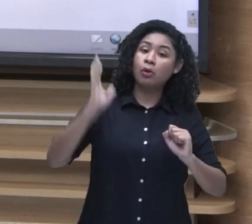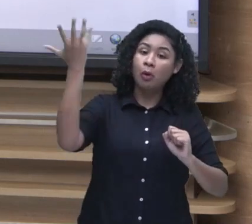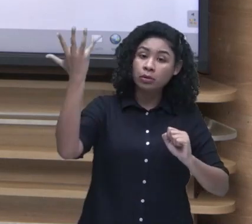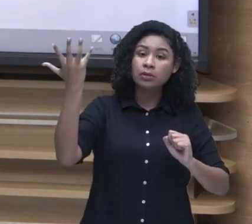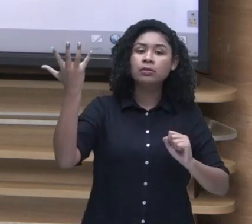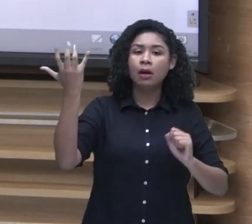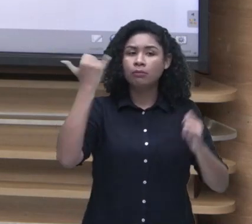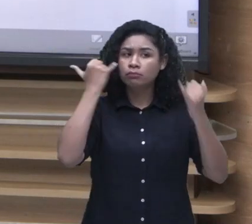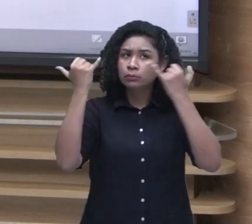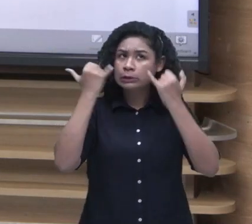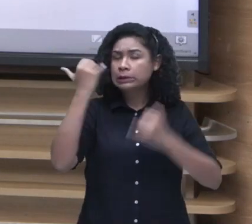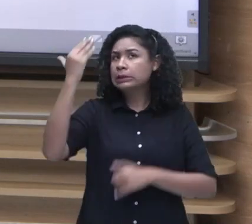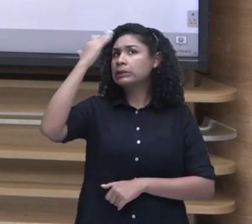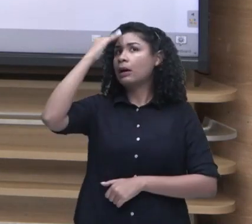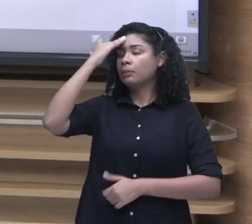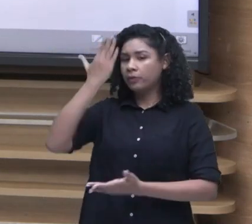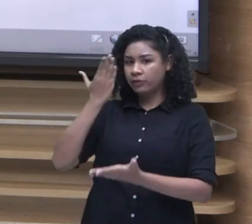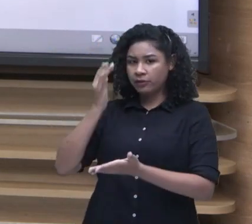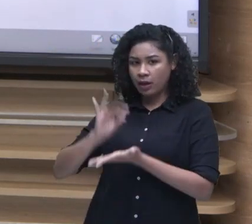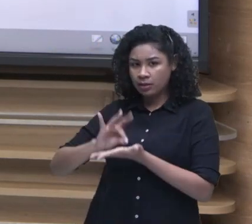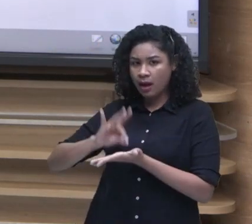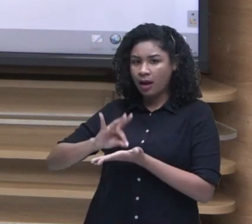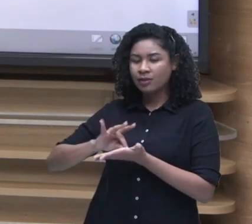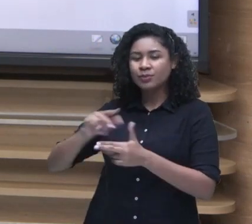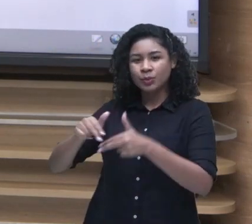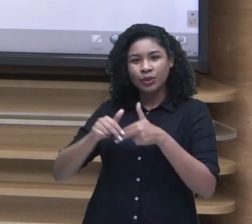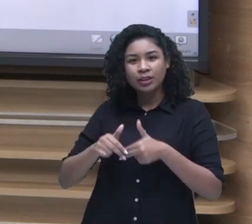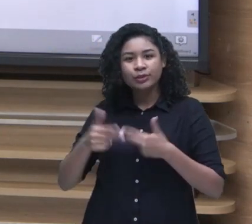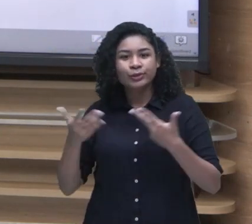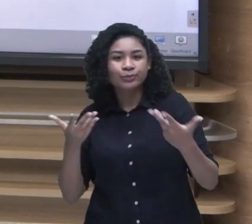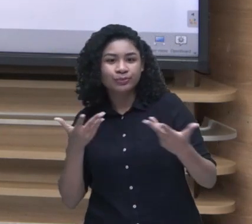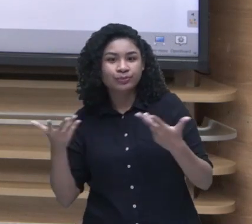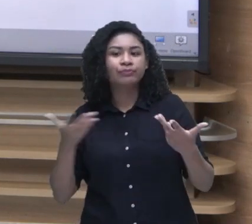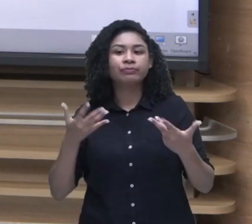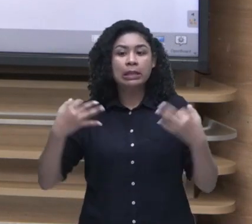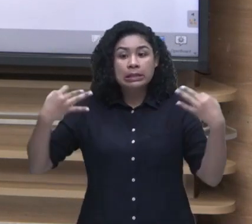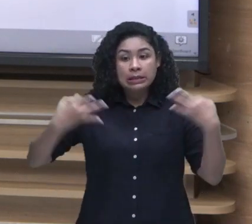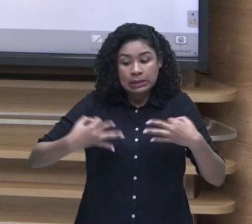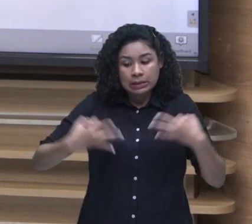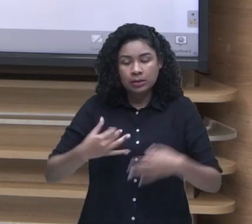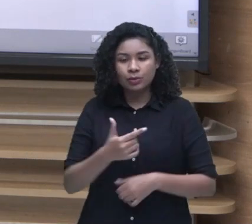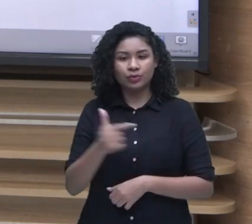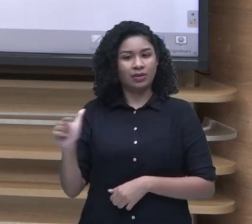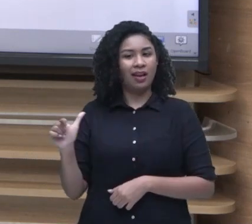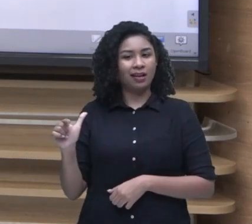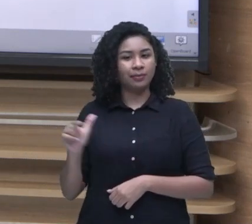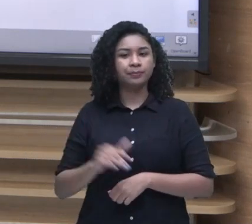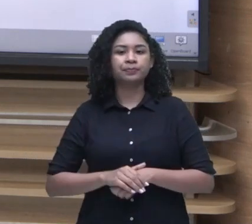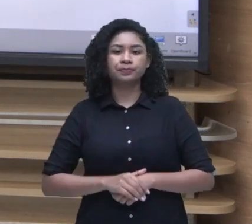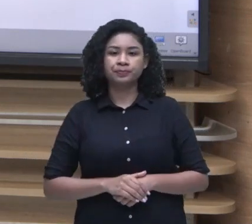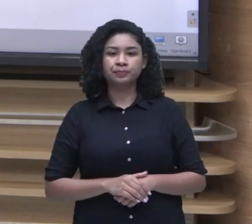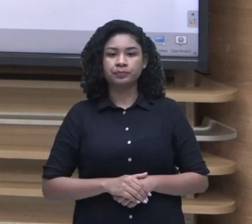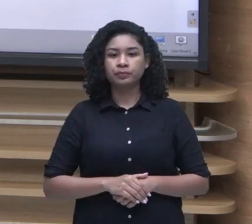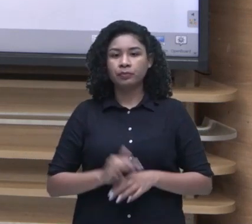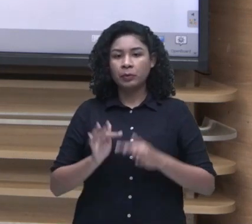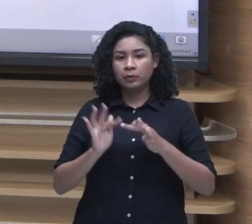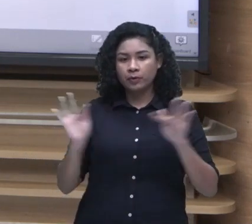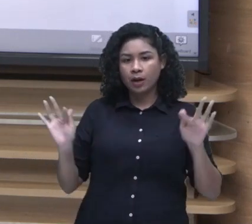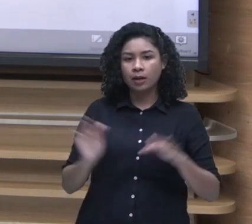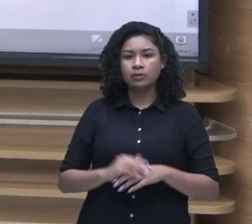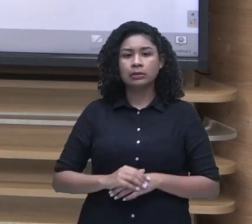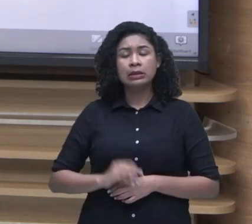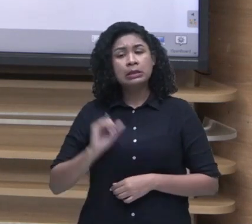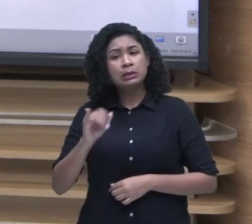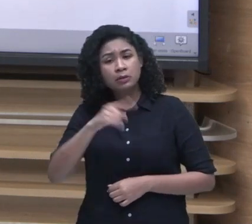um fato duvidoso, incerto. Caso você consiga mais informações,